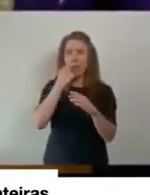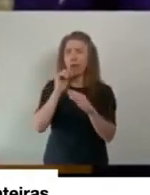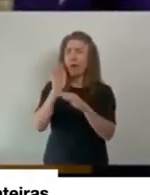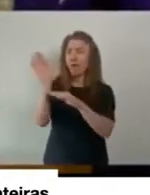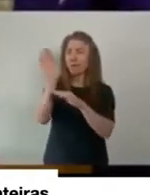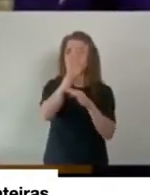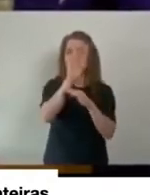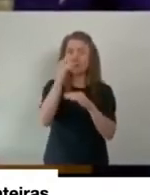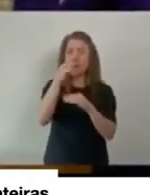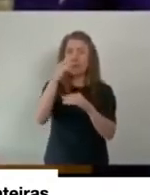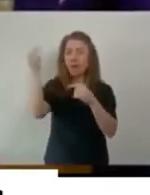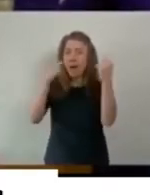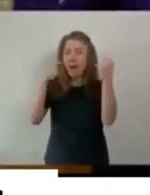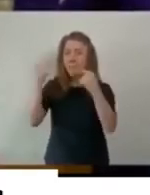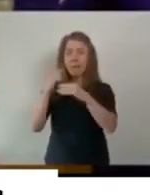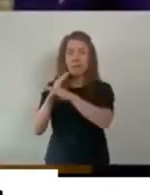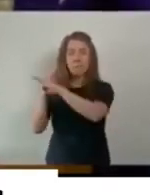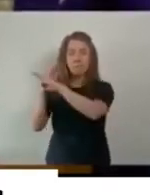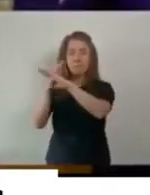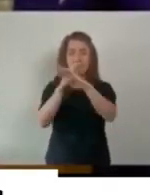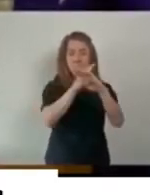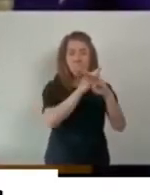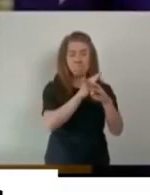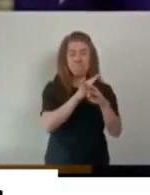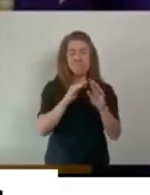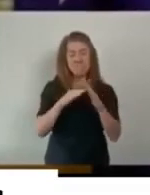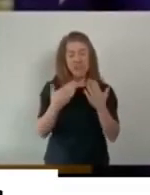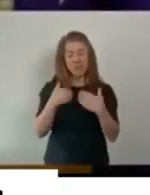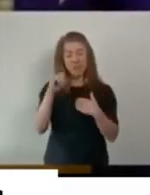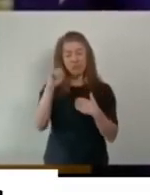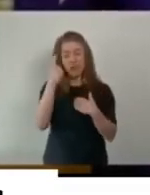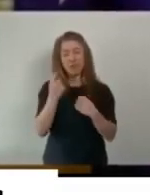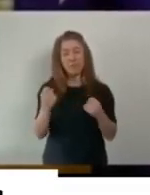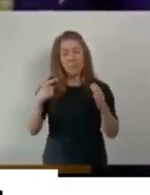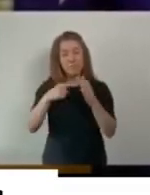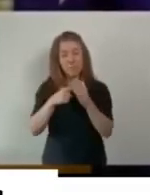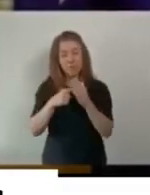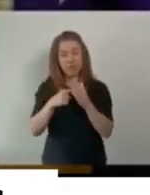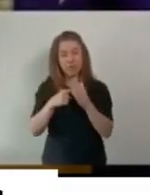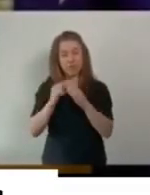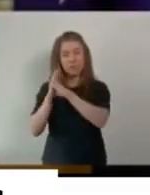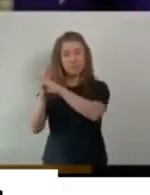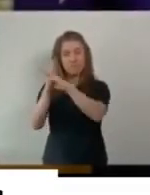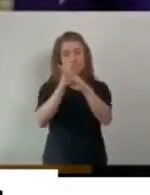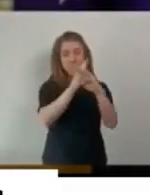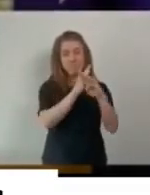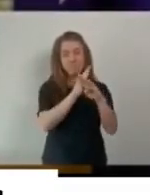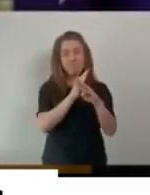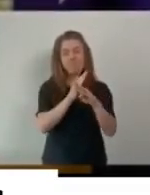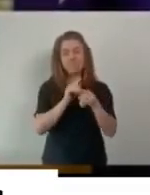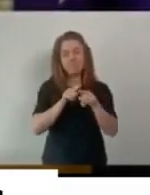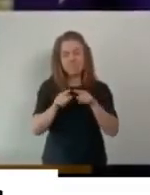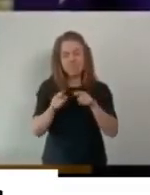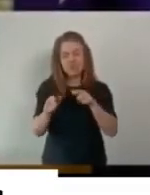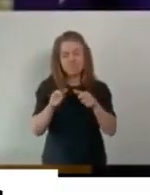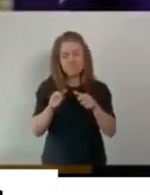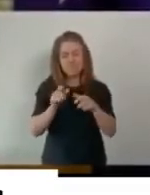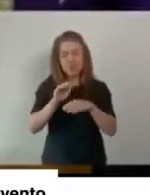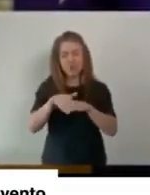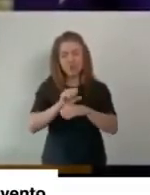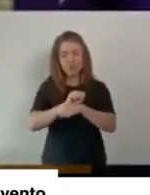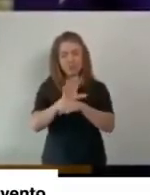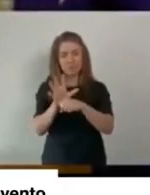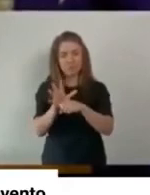mundo. E agora, tem sido um passo evidente como lutamos com a-19. Isso é porque estamos